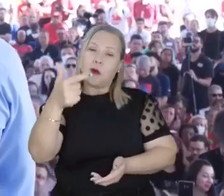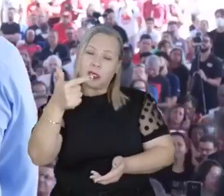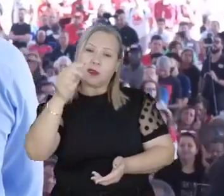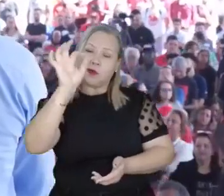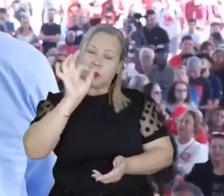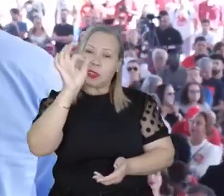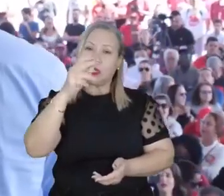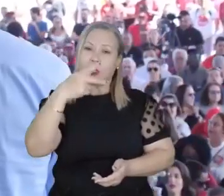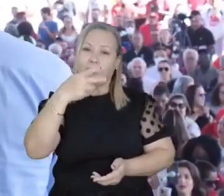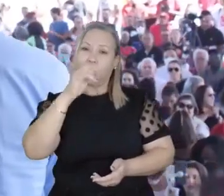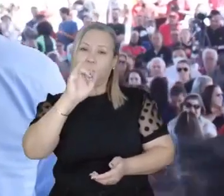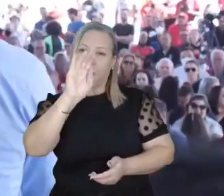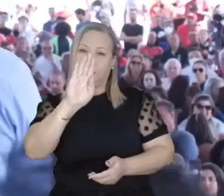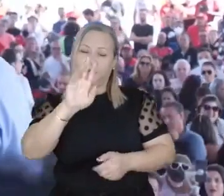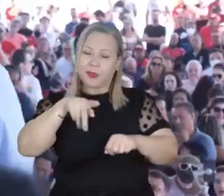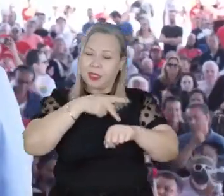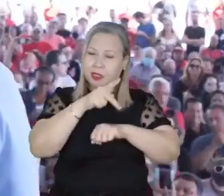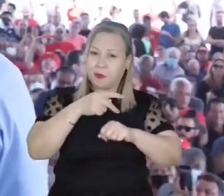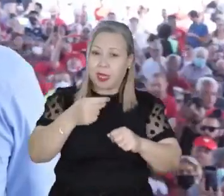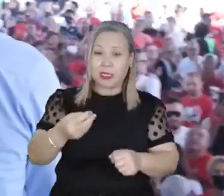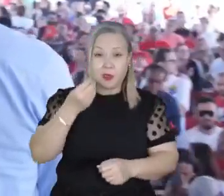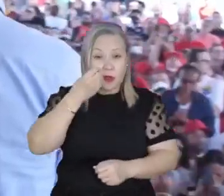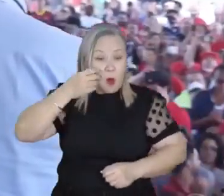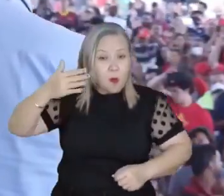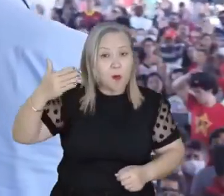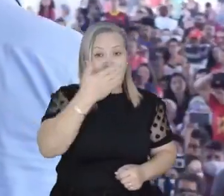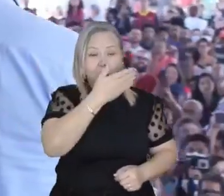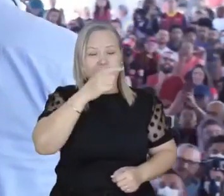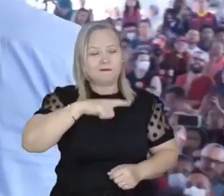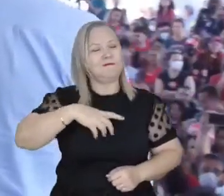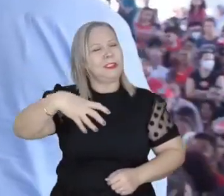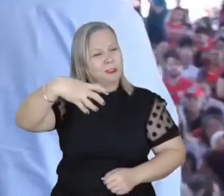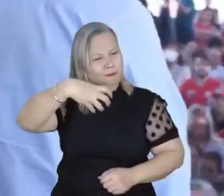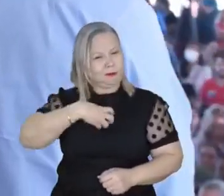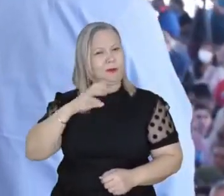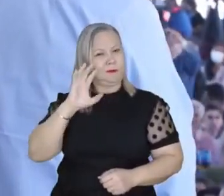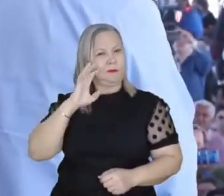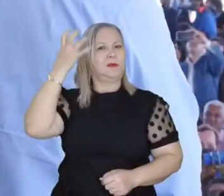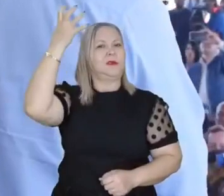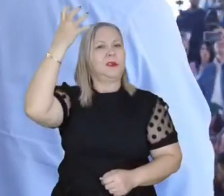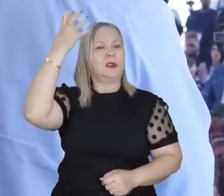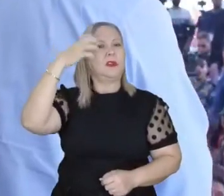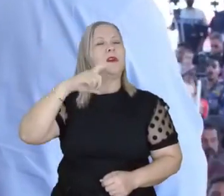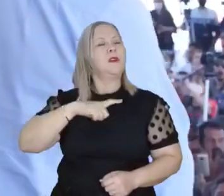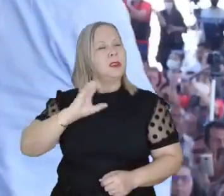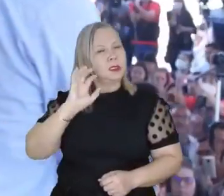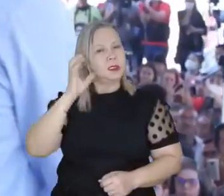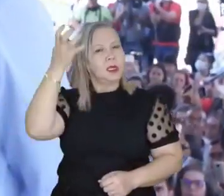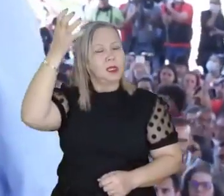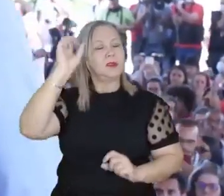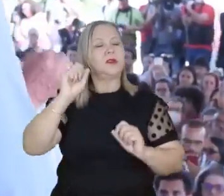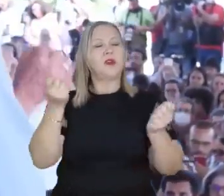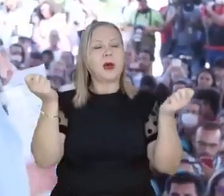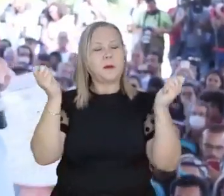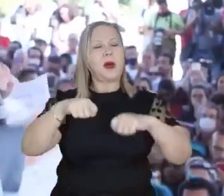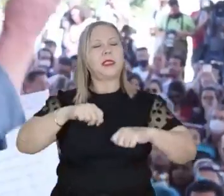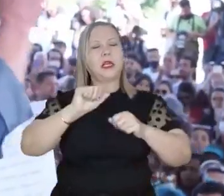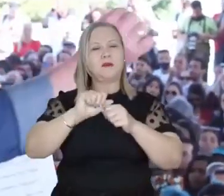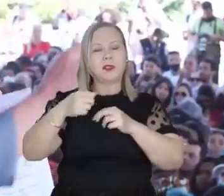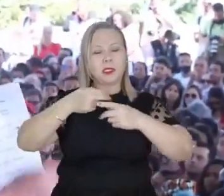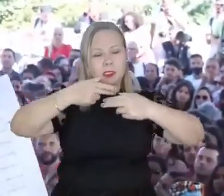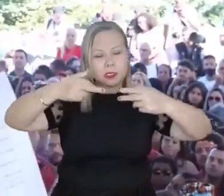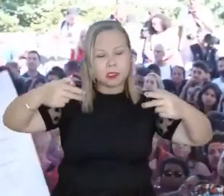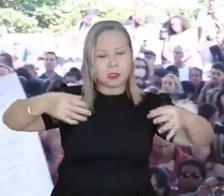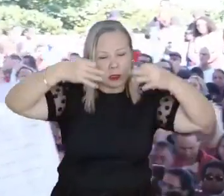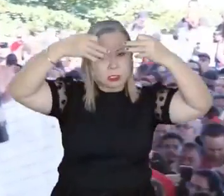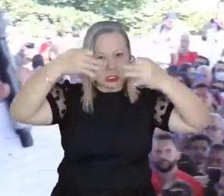nós provamos que ele tem jeito, se a gente tiver capacidade de fazer as coisas corretamente. Ajudar o